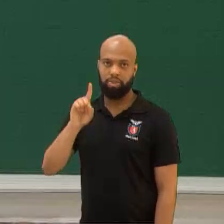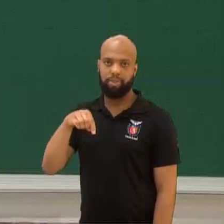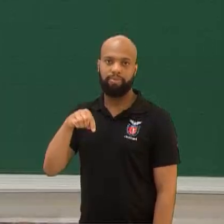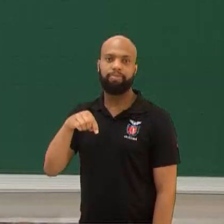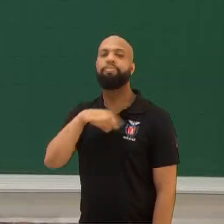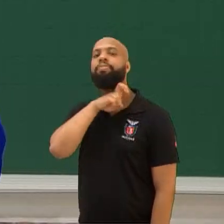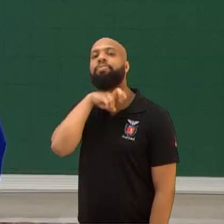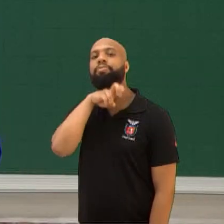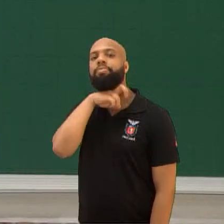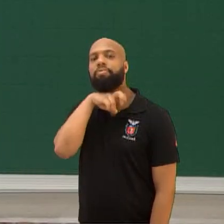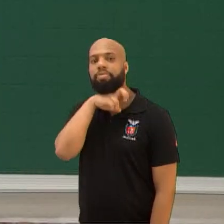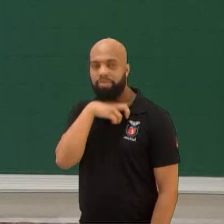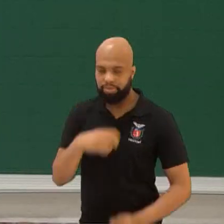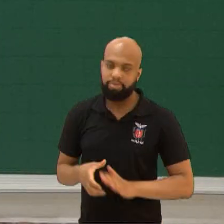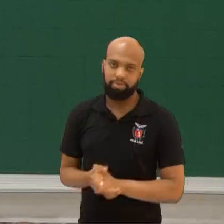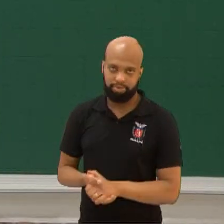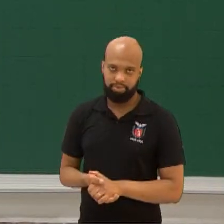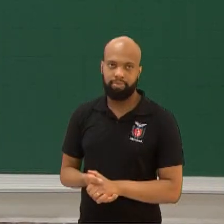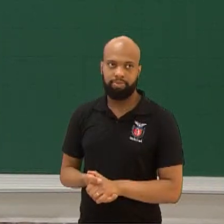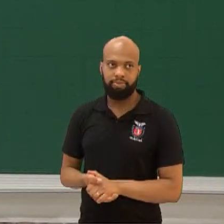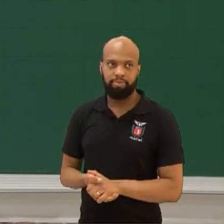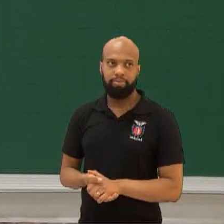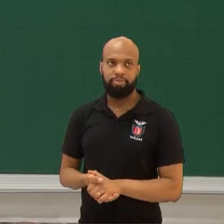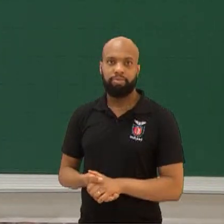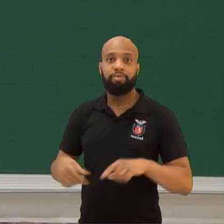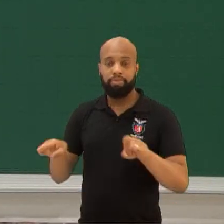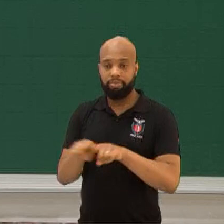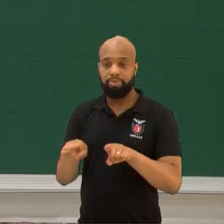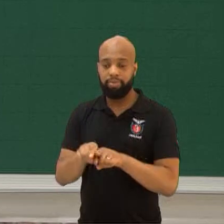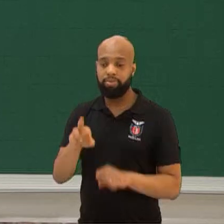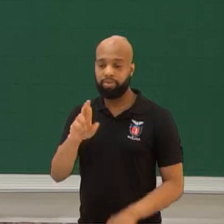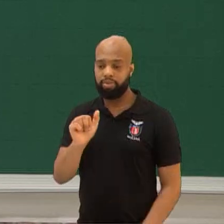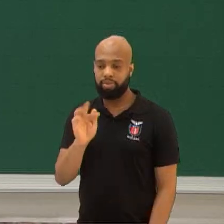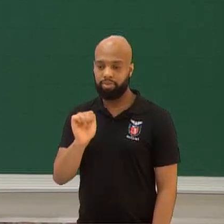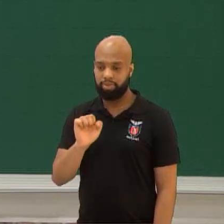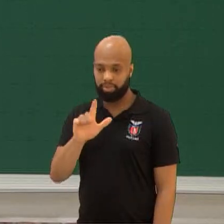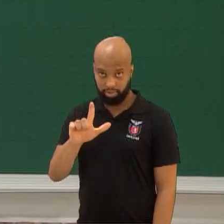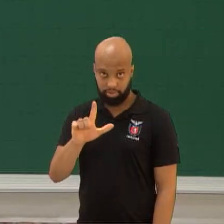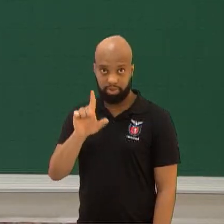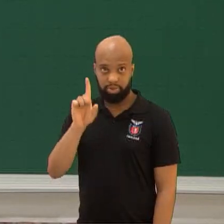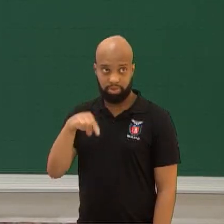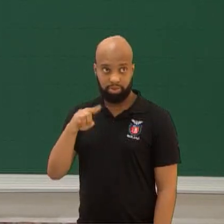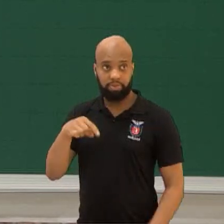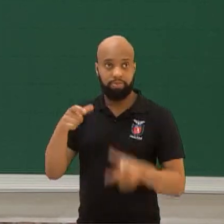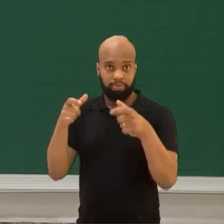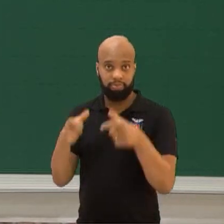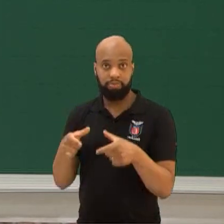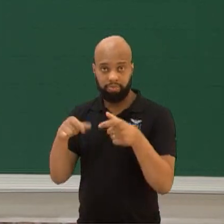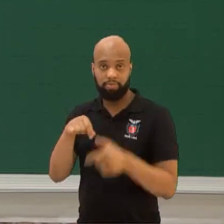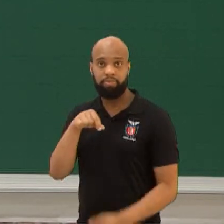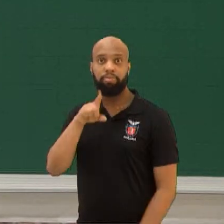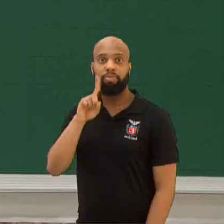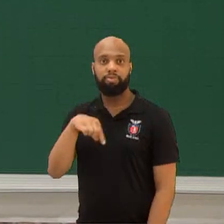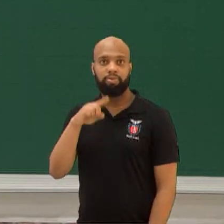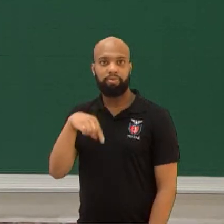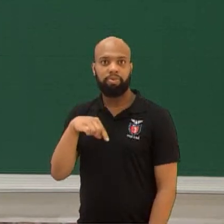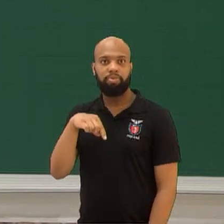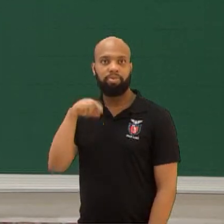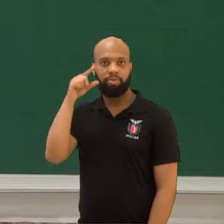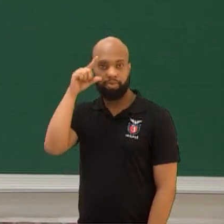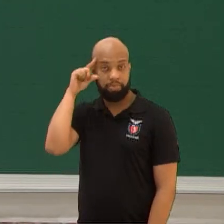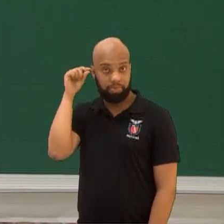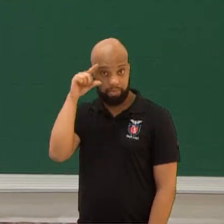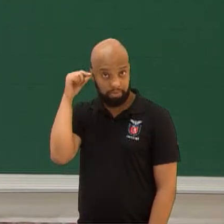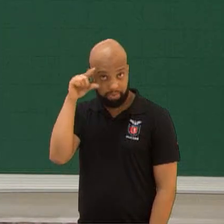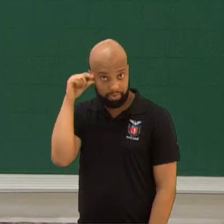do Colégio Estadual Marcos Cláudio Schuster, o Rafael Rocha, do Colégio Ana Wanda Bassara de Guarapuava, um beijão para